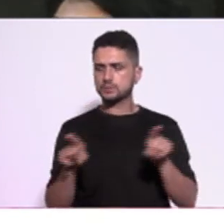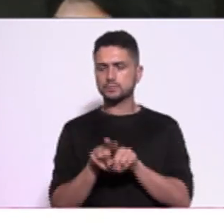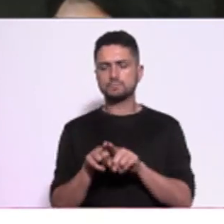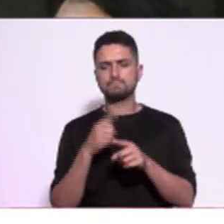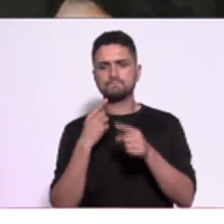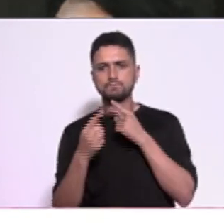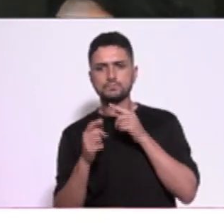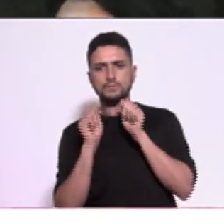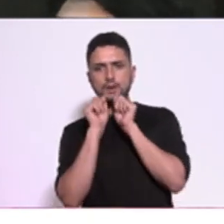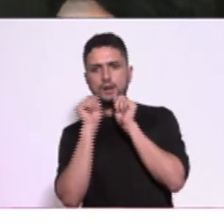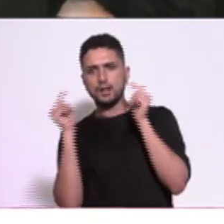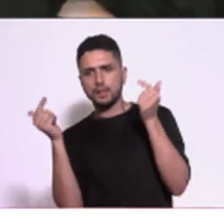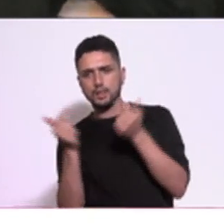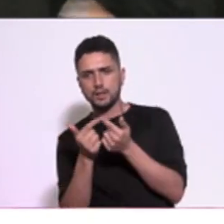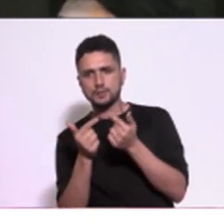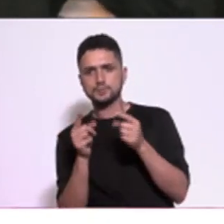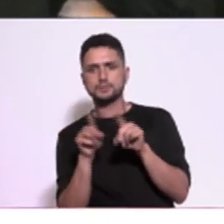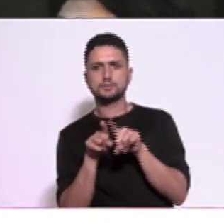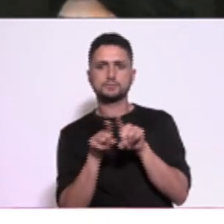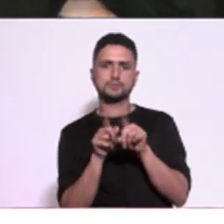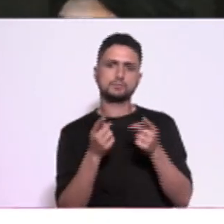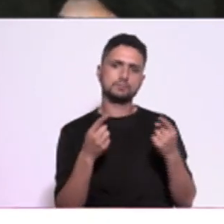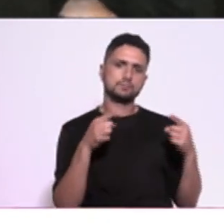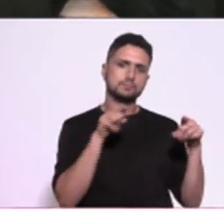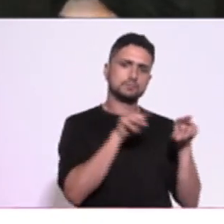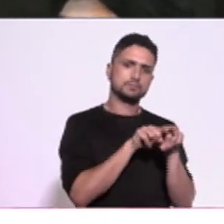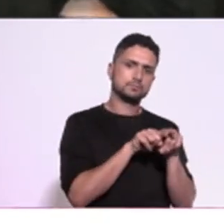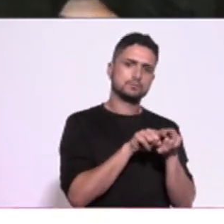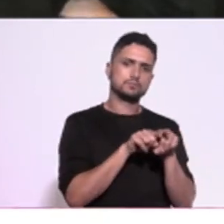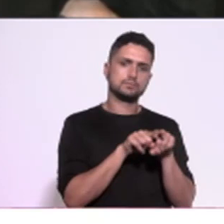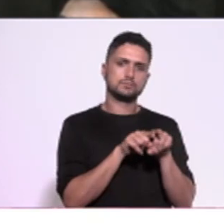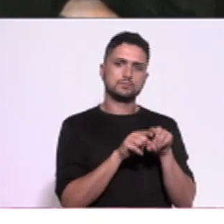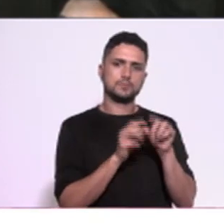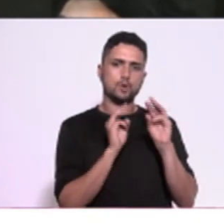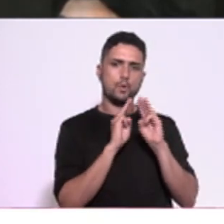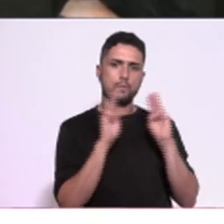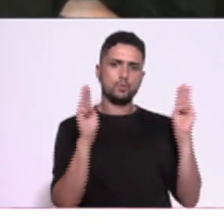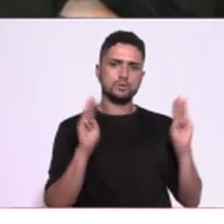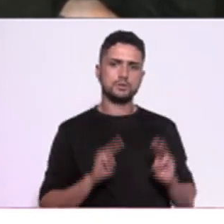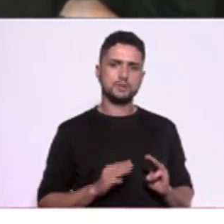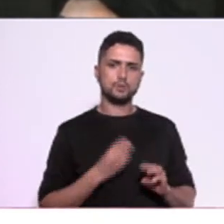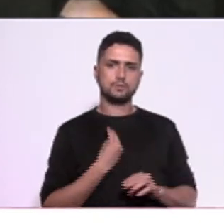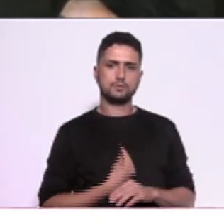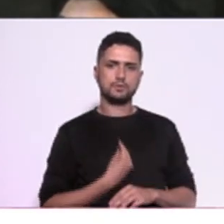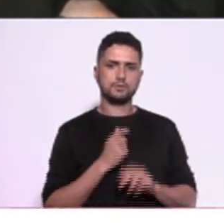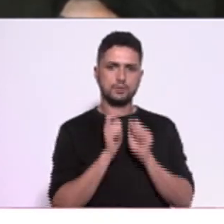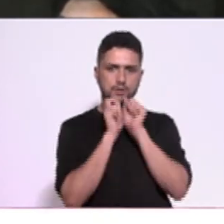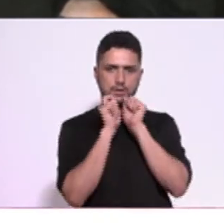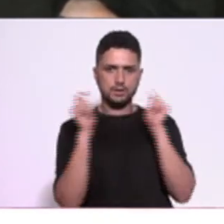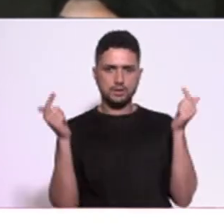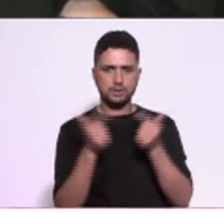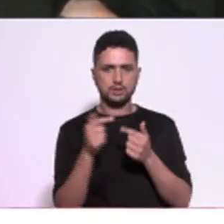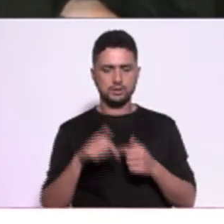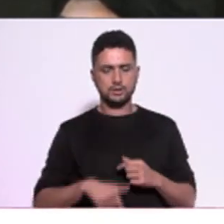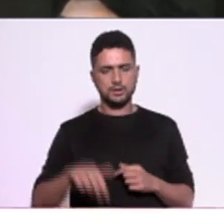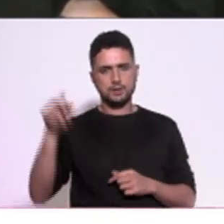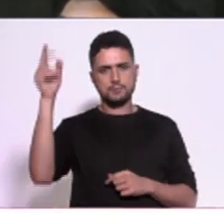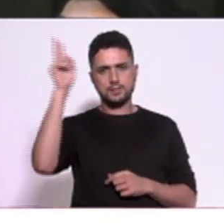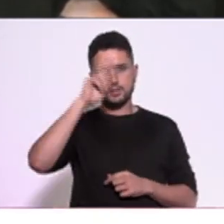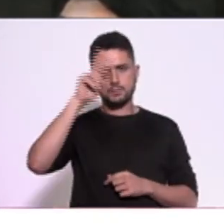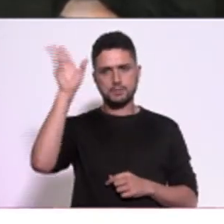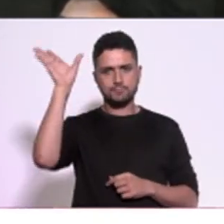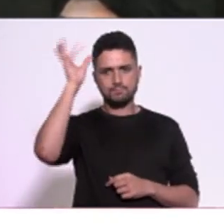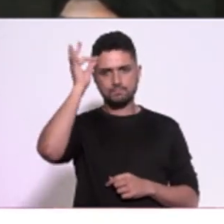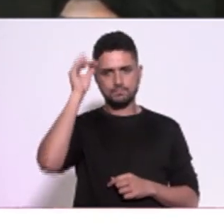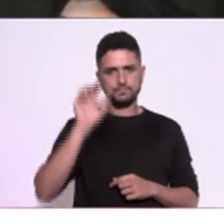a Alerj e, de modo especial, essa construção do Museu Vivo da Alerj, do Memorial da Alerj, e a